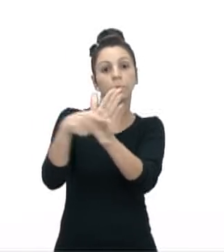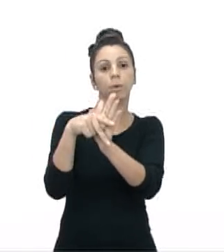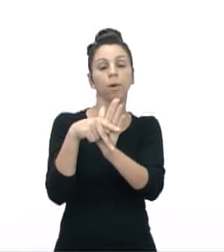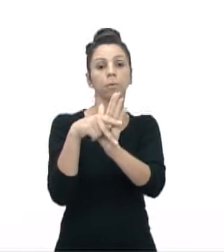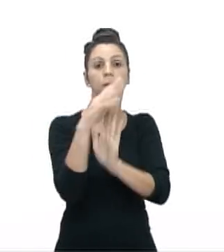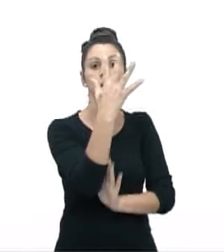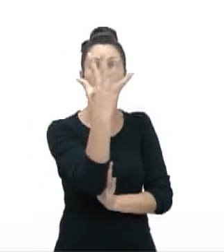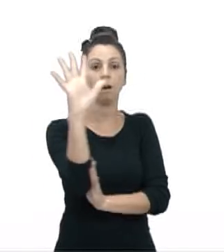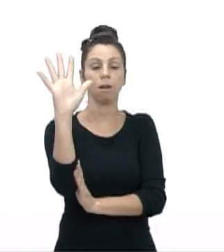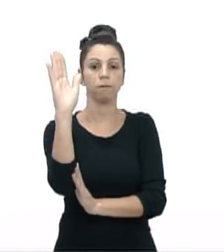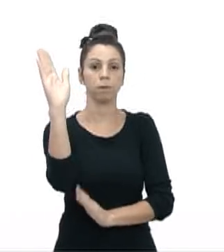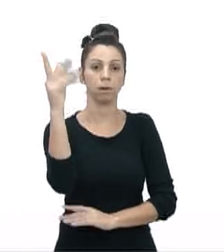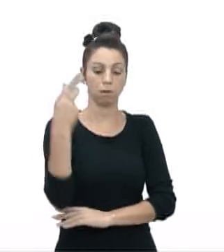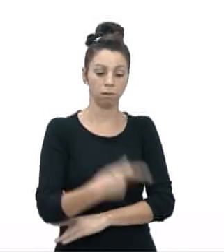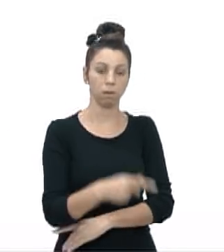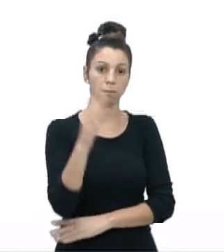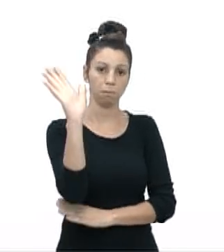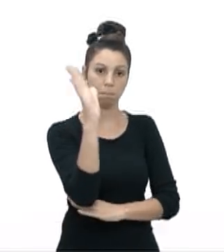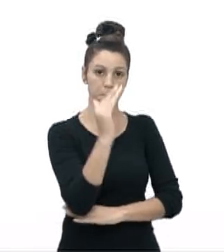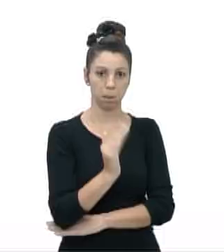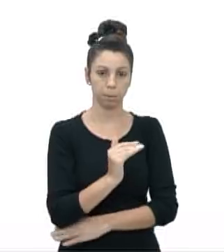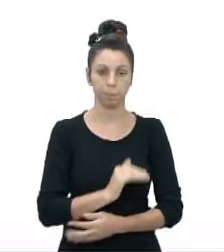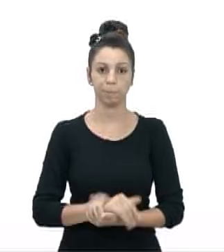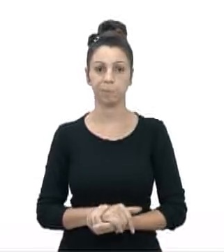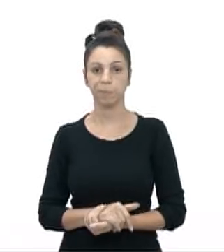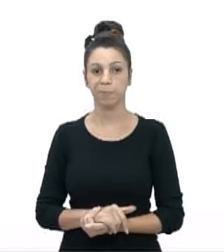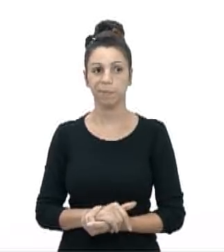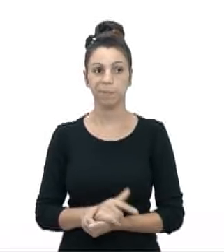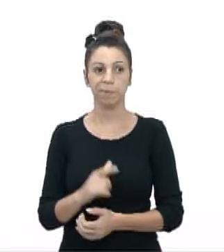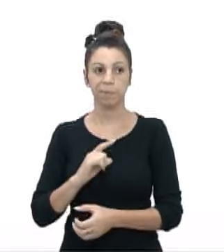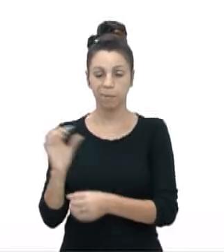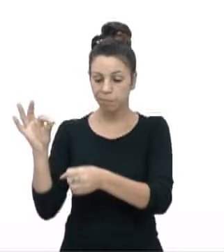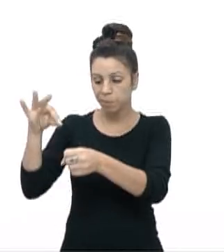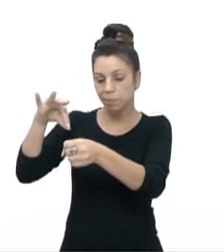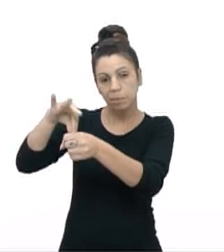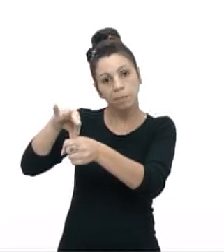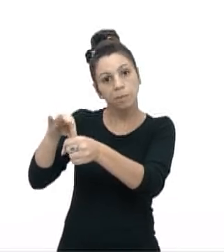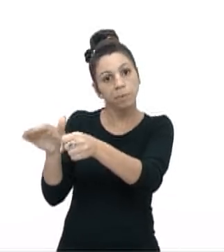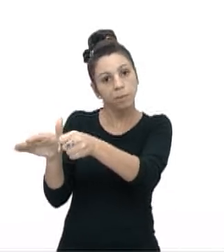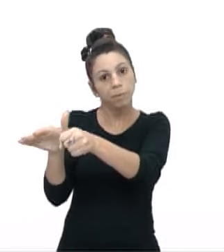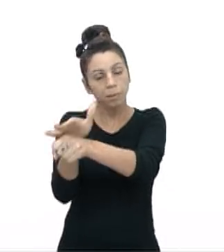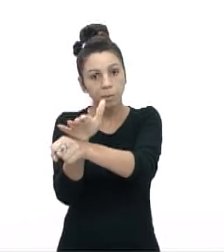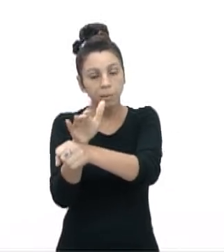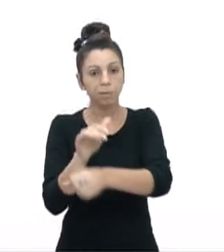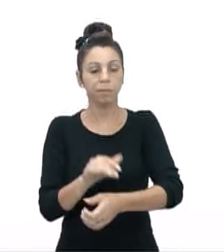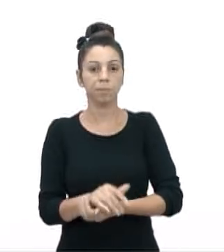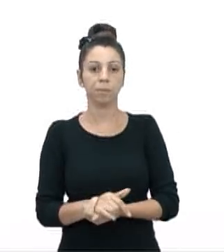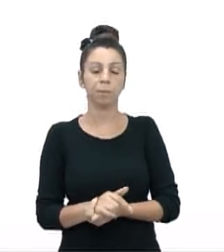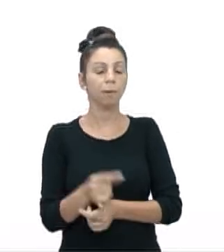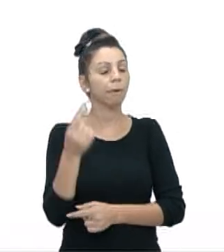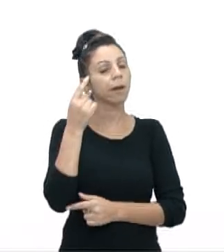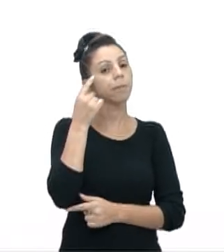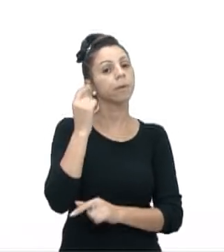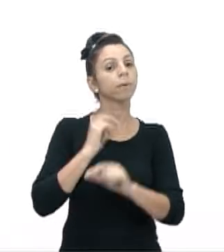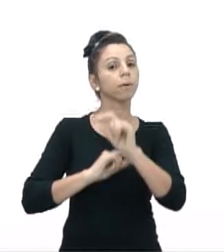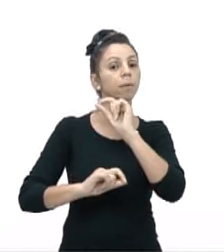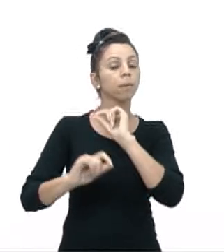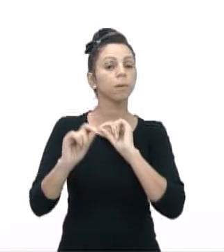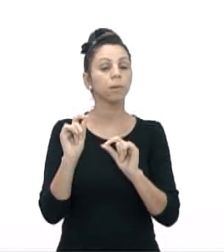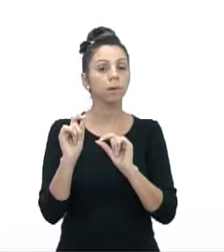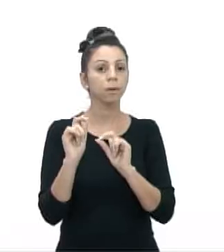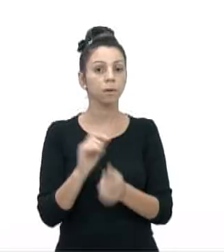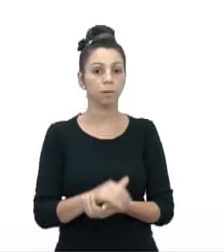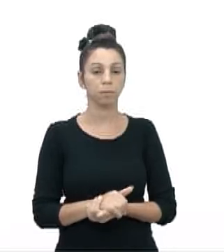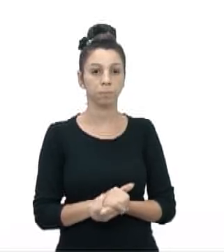aí ilustra bem o tipo de semente que está sendo divulgado nesse folder, né? Pensando na questão